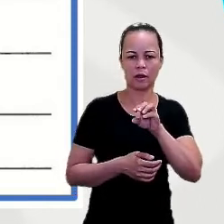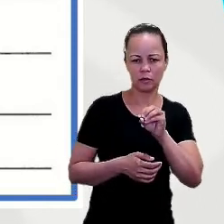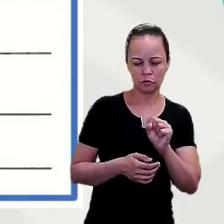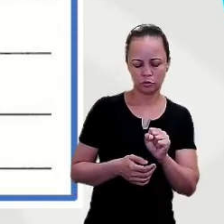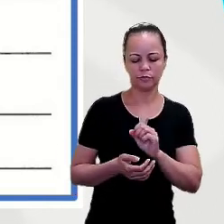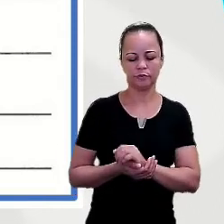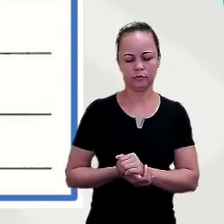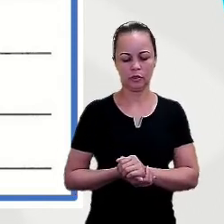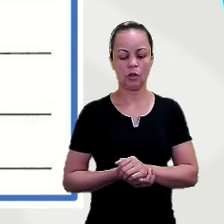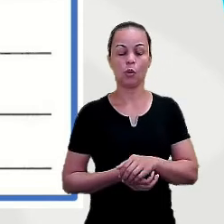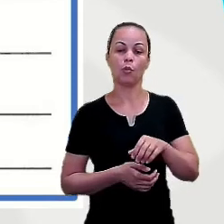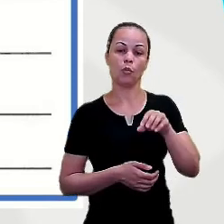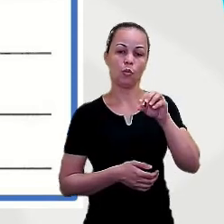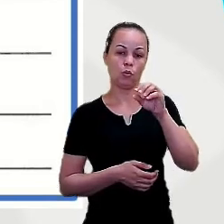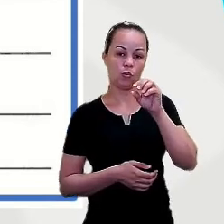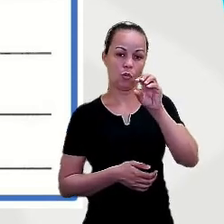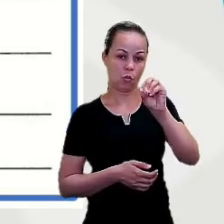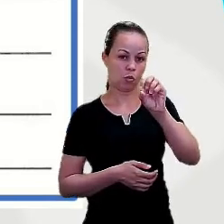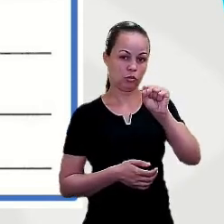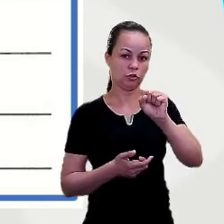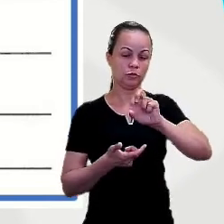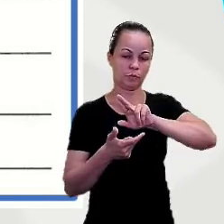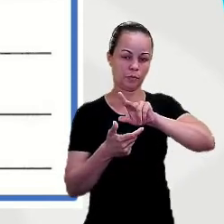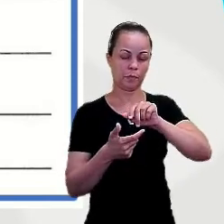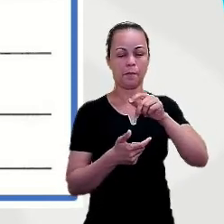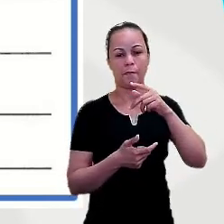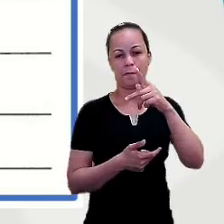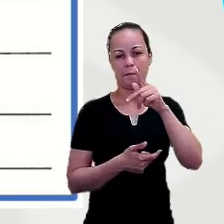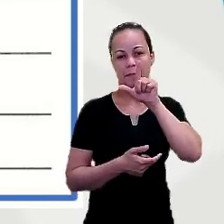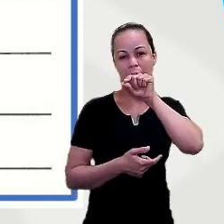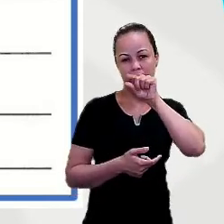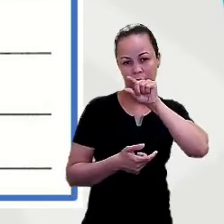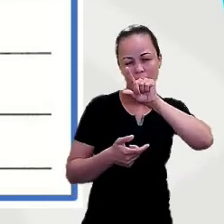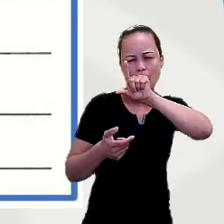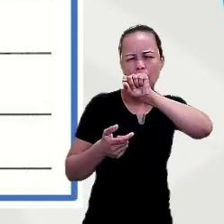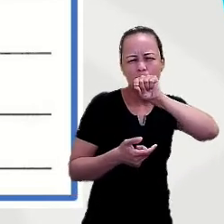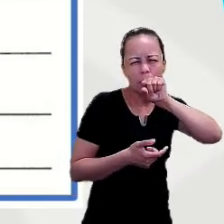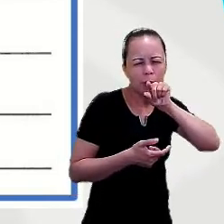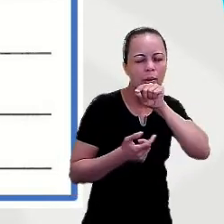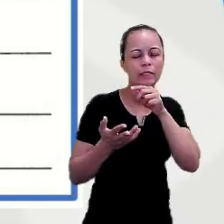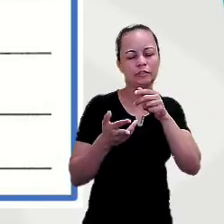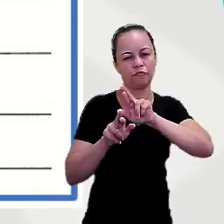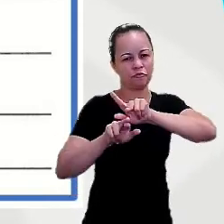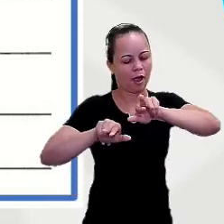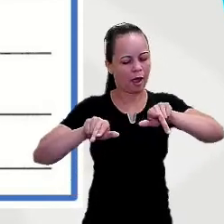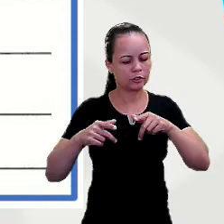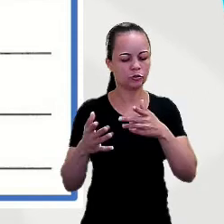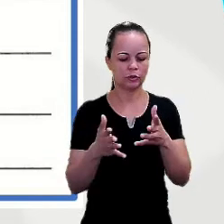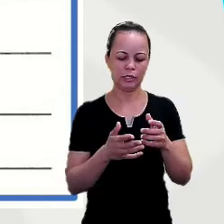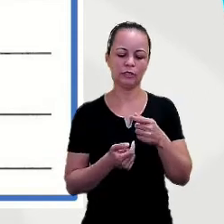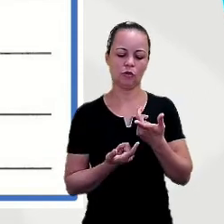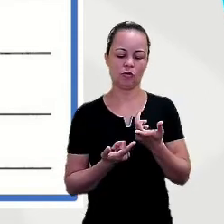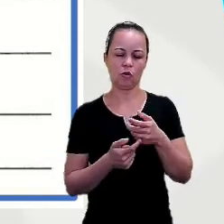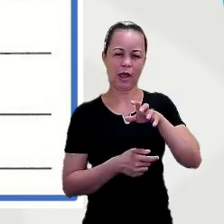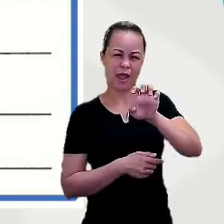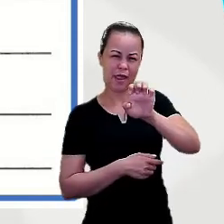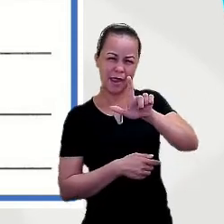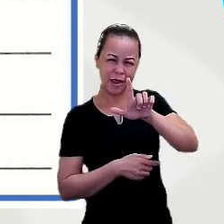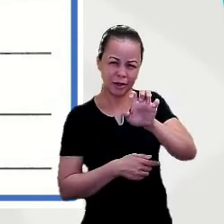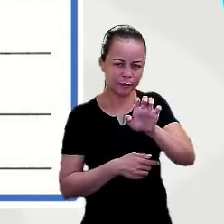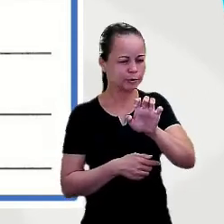está no plural. Eu não posso colocar ele. Eu vou colocar eles. Eles eram